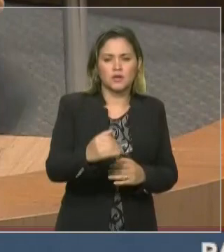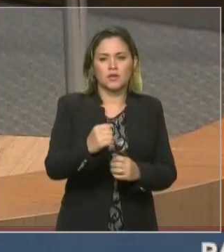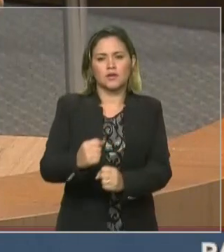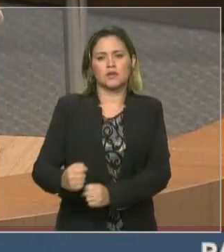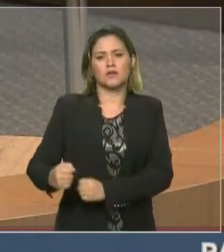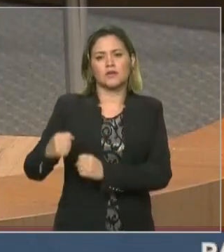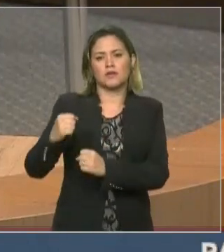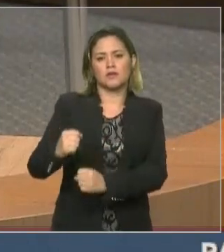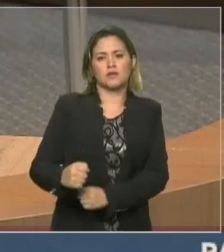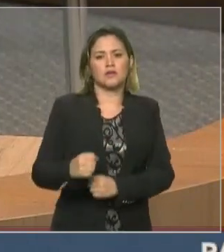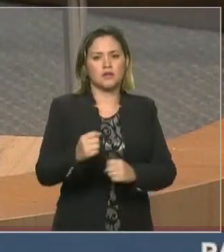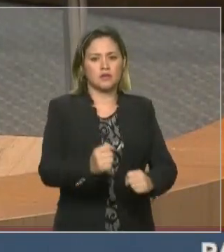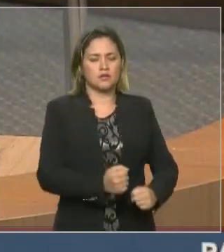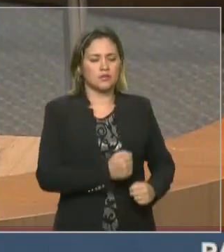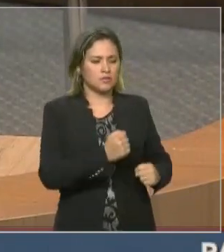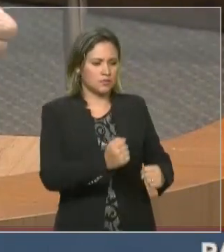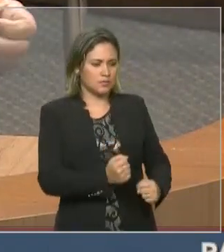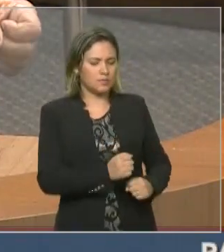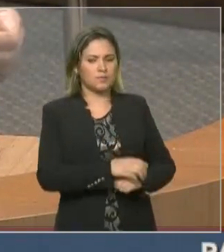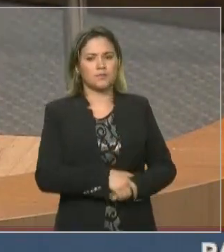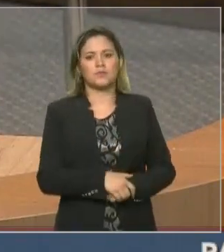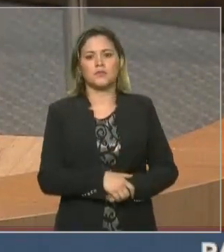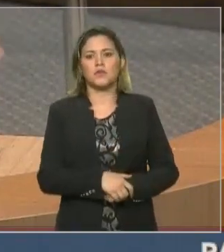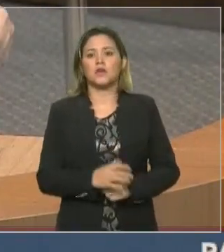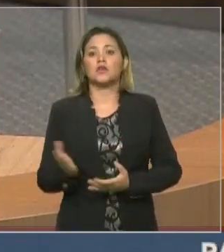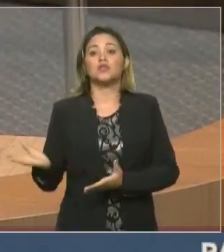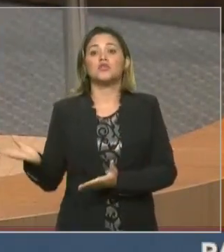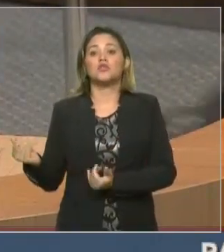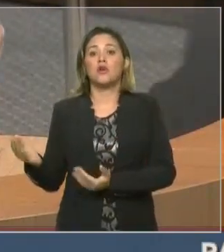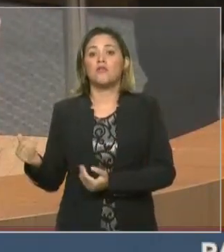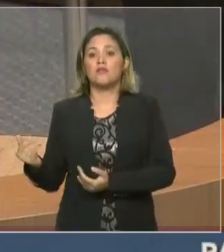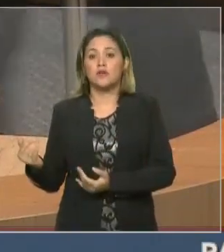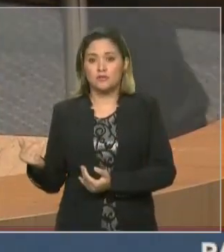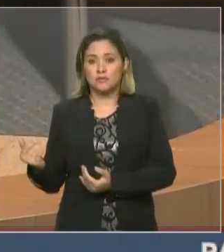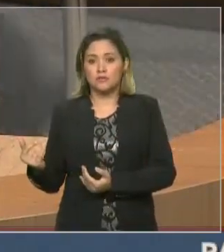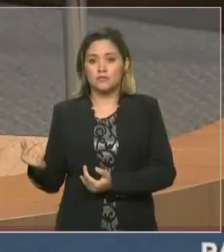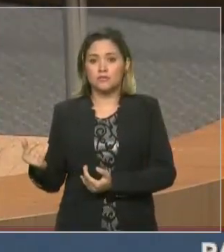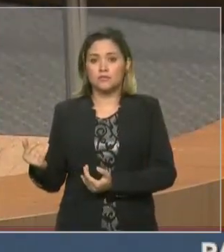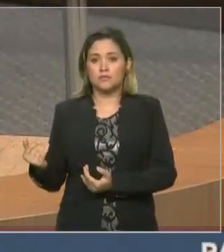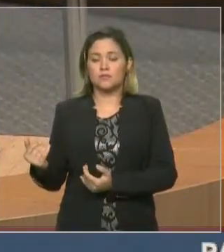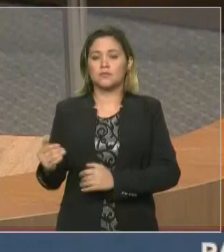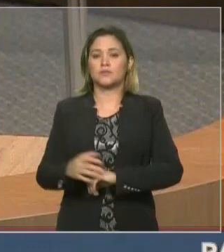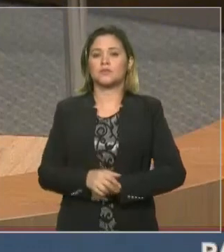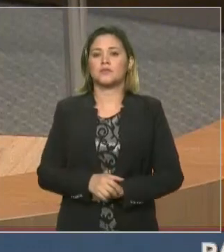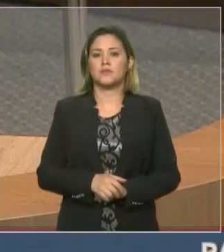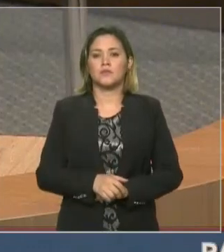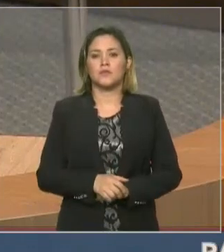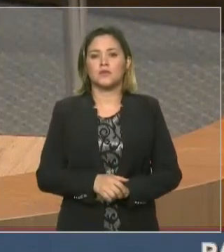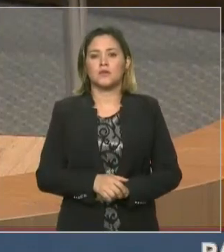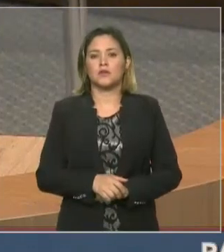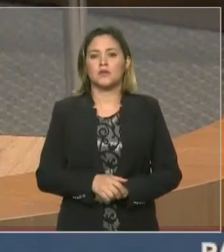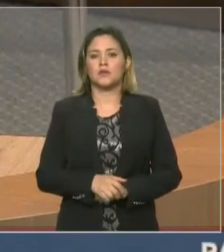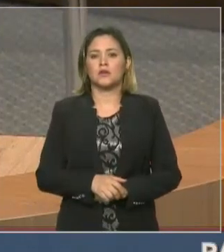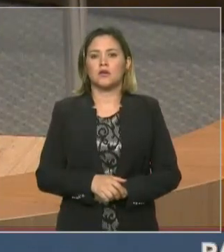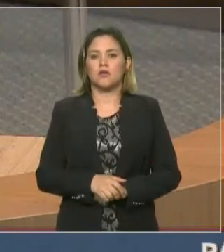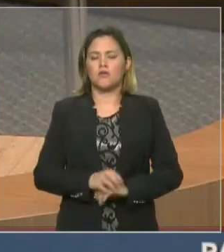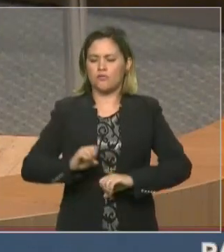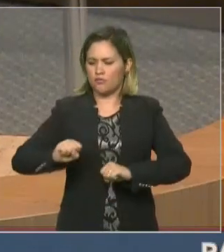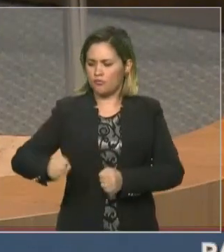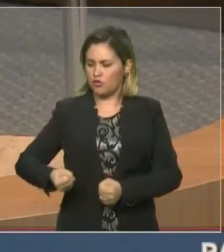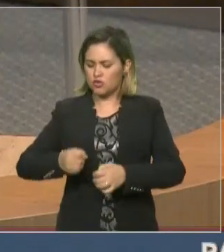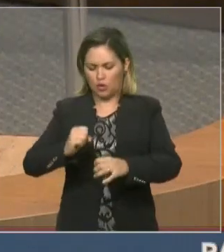E o jovem pegou o remo e foi descer as águas como